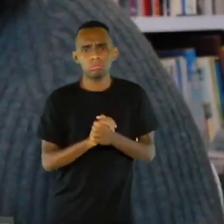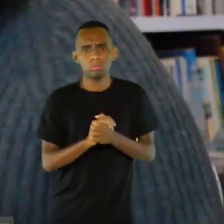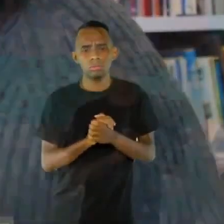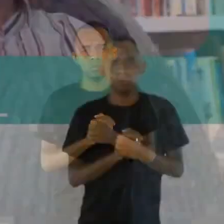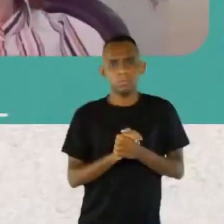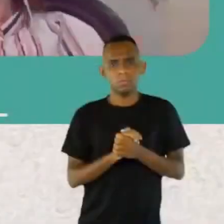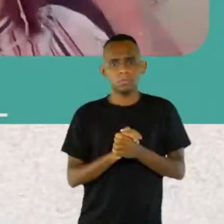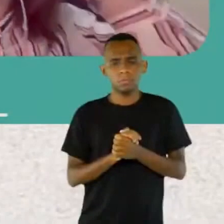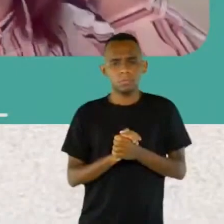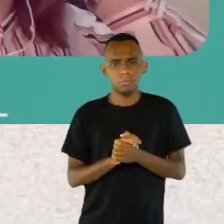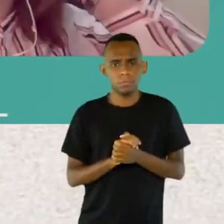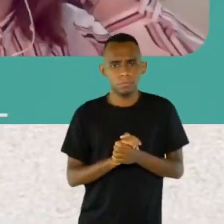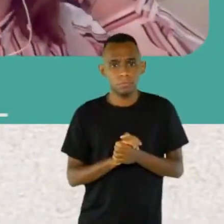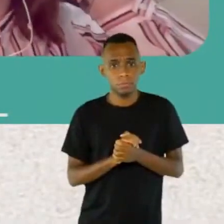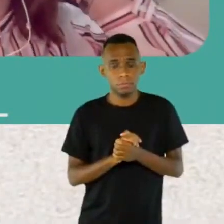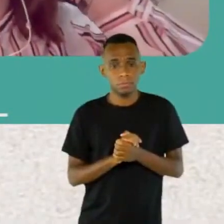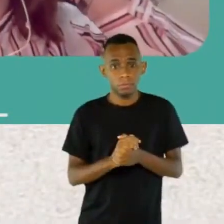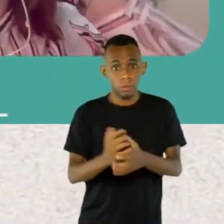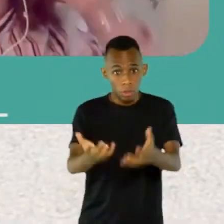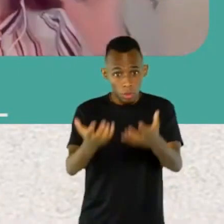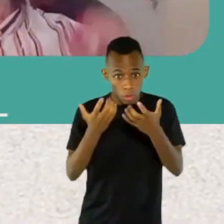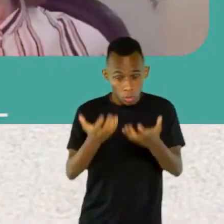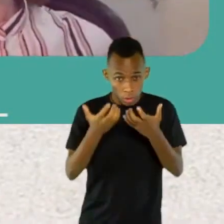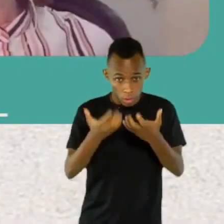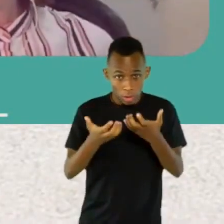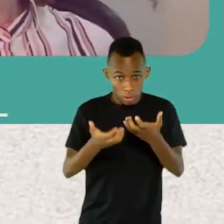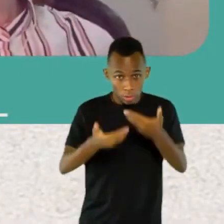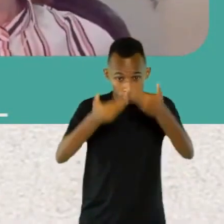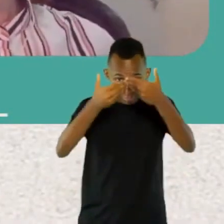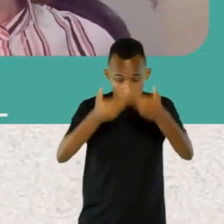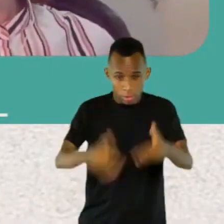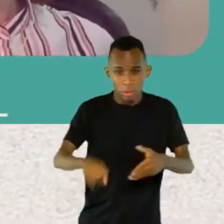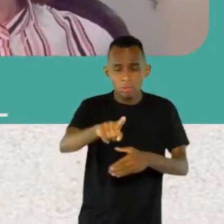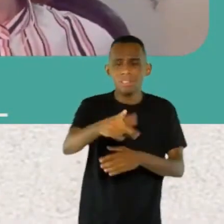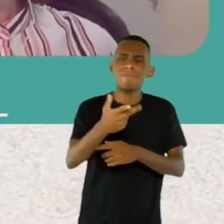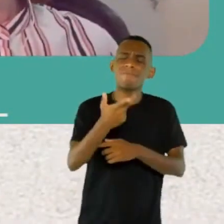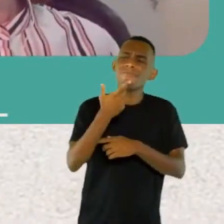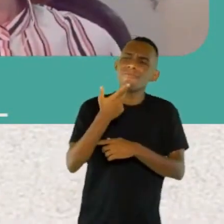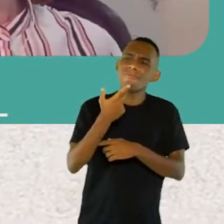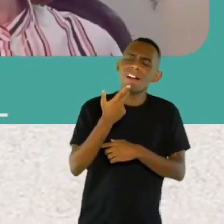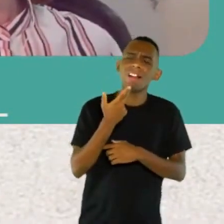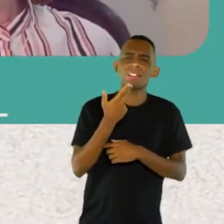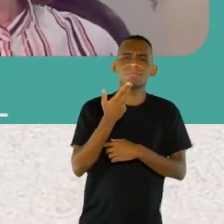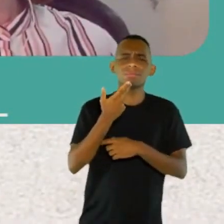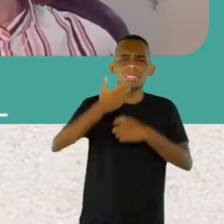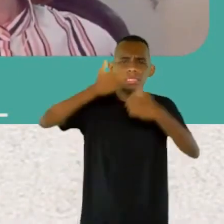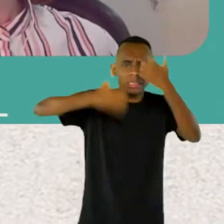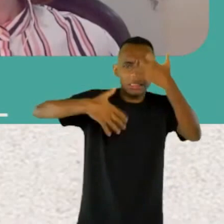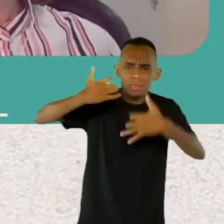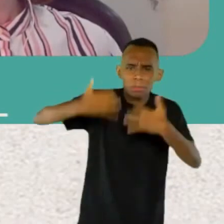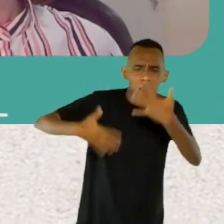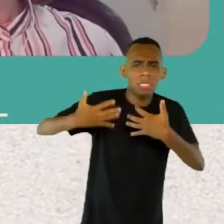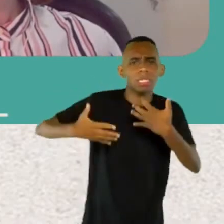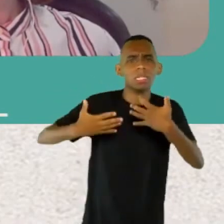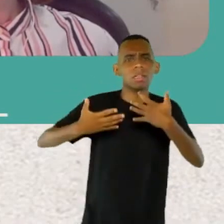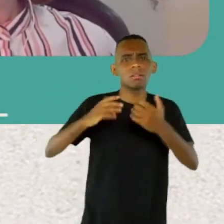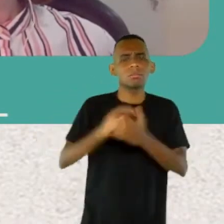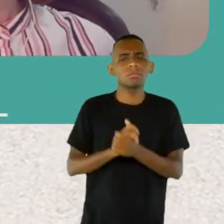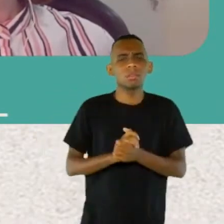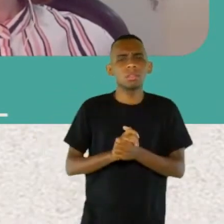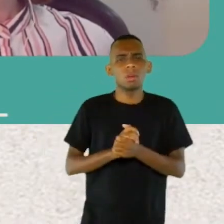da Patrícia. E eu queria abrir o microfone e pedir para você, Patrícia, fala um pouco do Menos que Um para a gente,